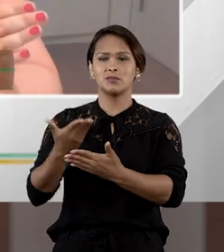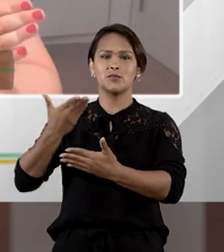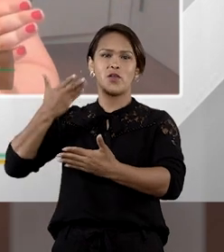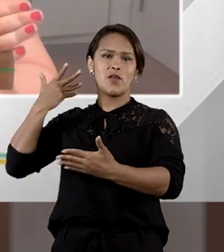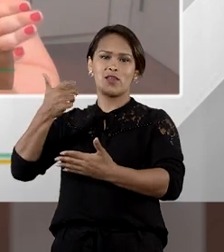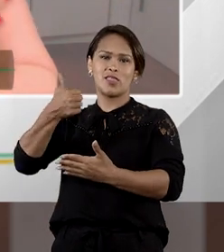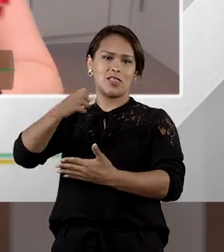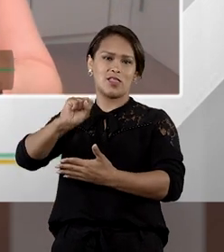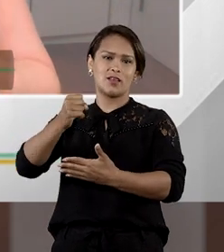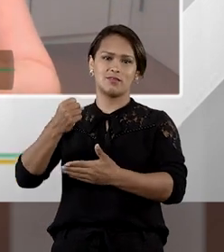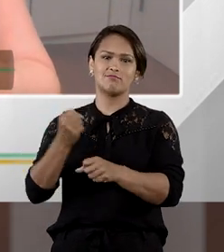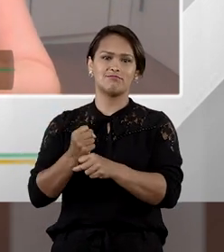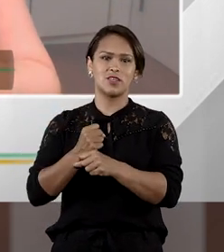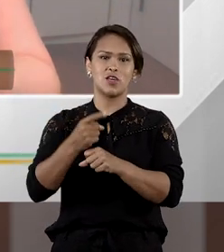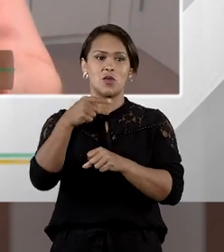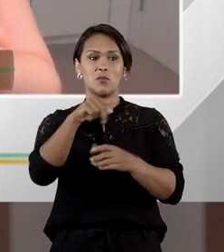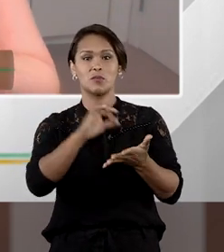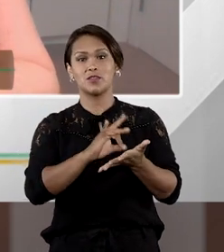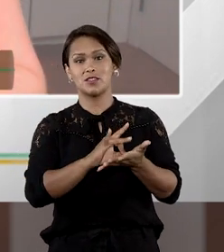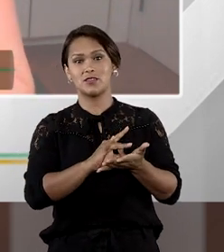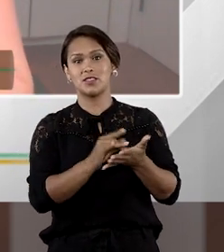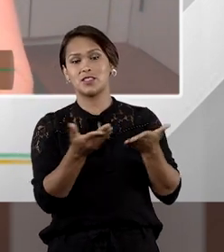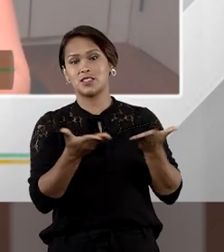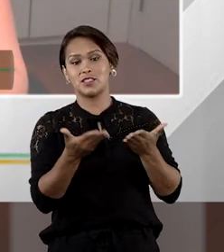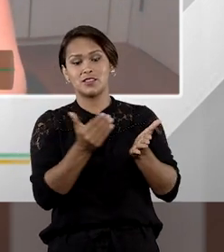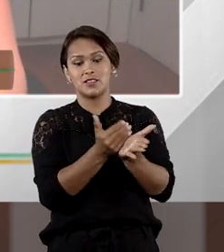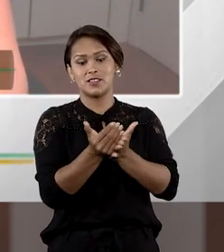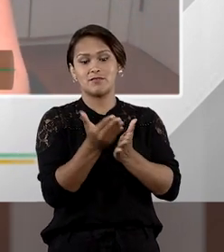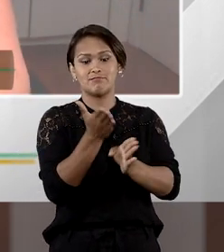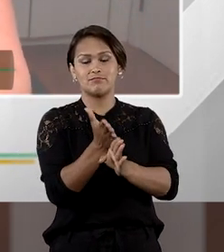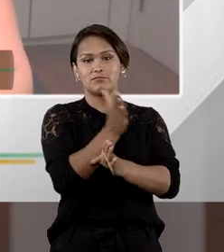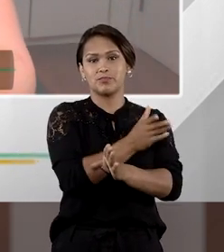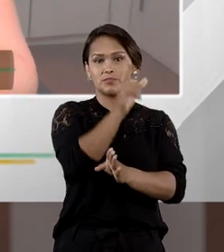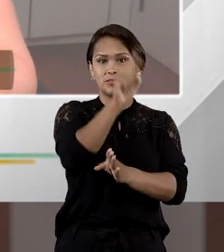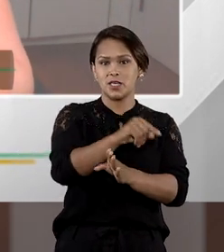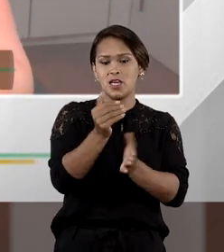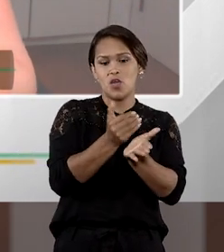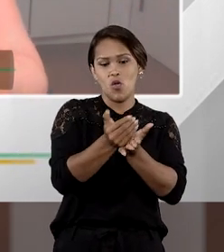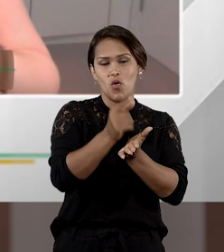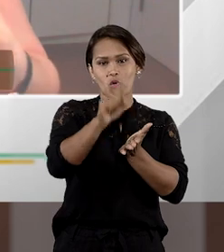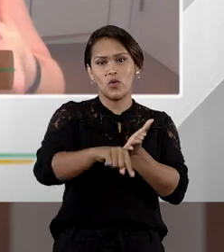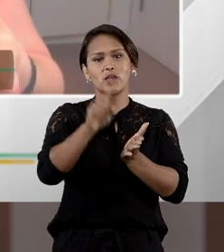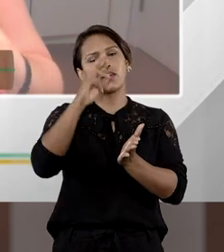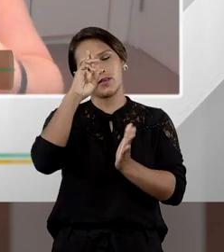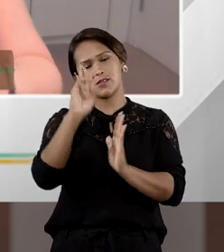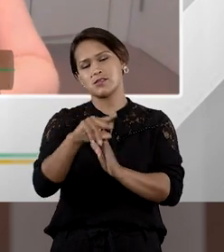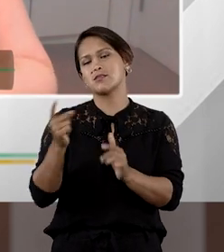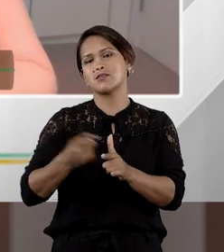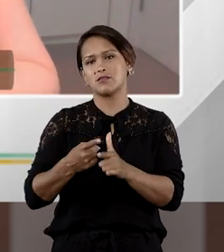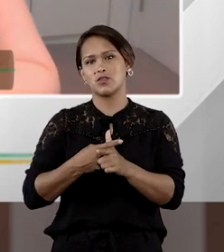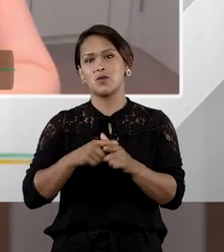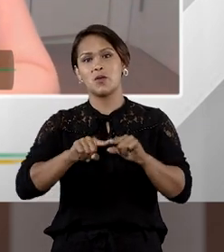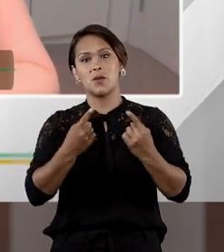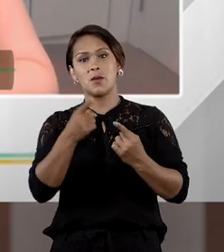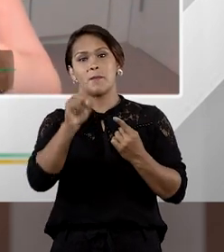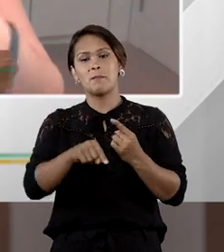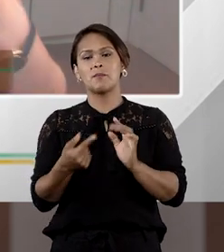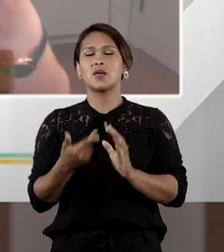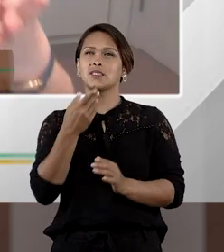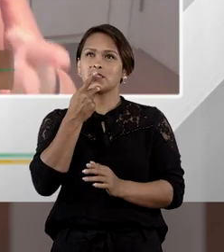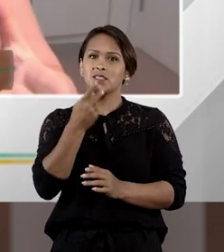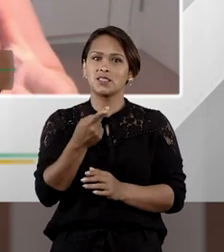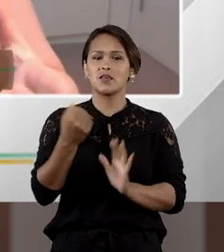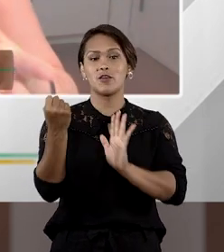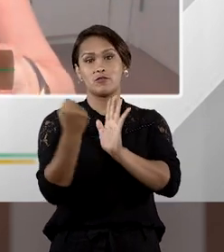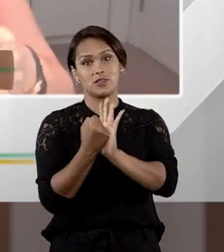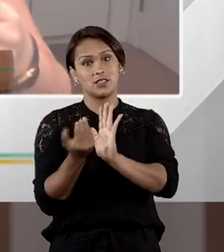10 para trás, porque, na verdade, né, enfim, a partir dali é que ele vai ser reconhecidamente o devedor. Mas, digamos que tenha